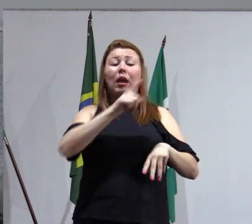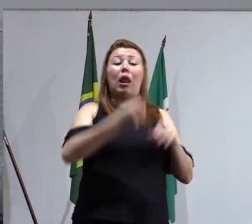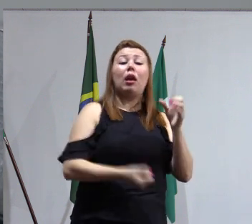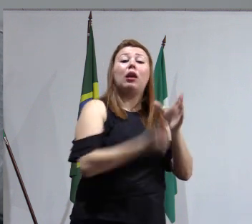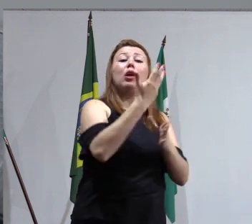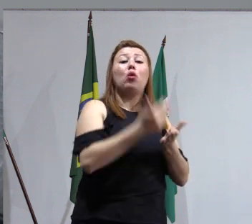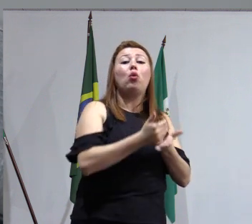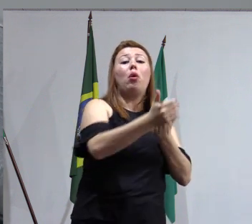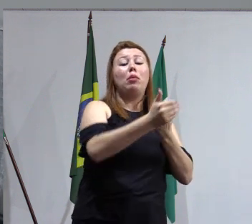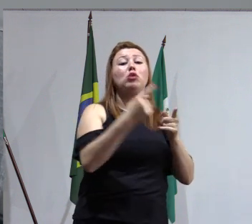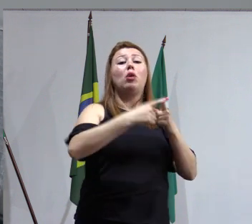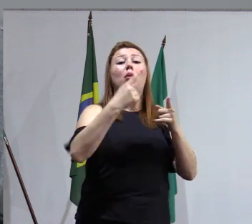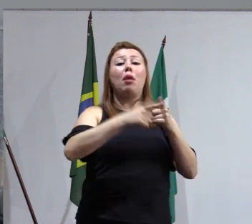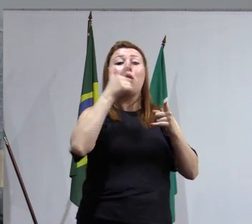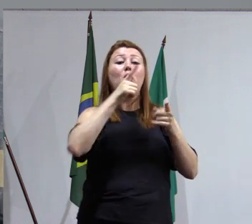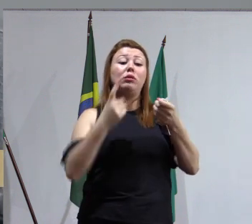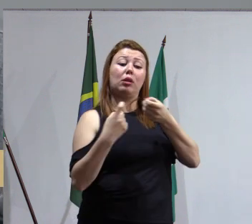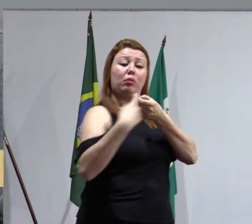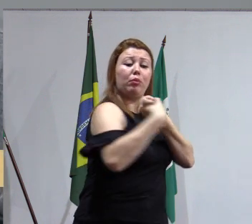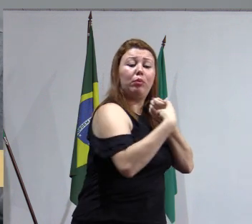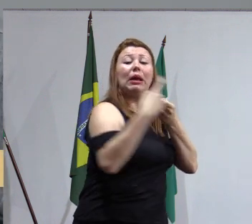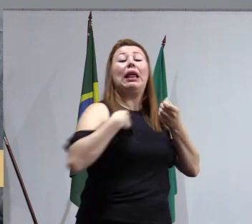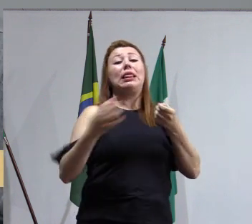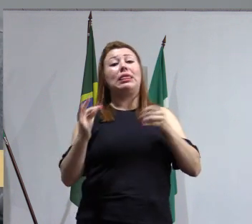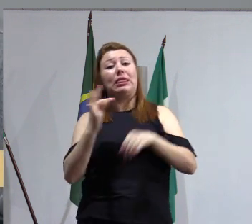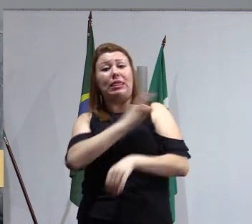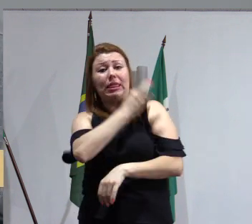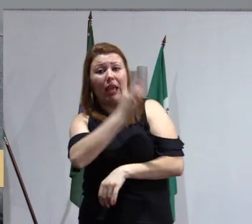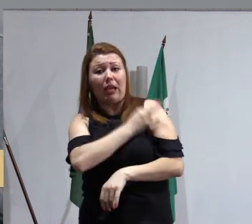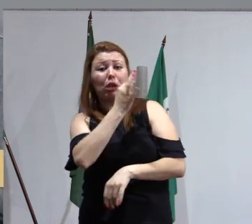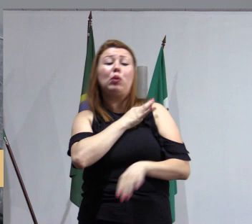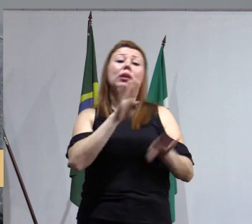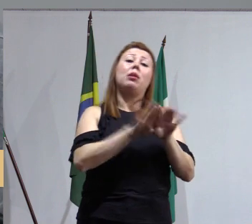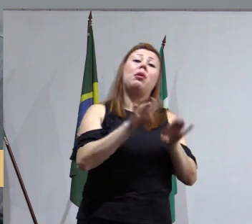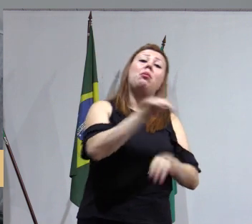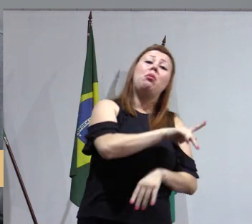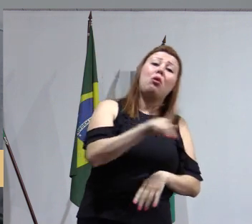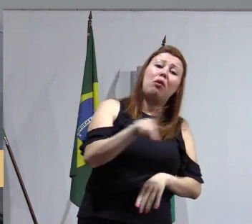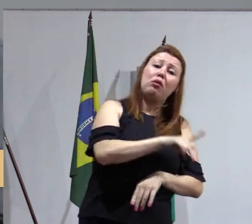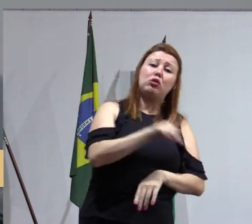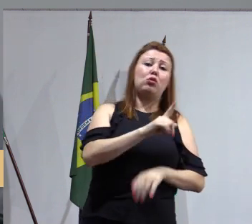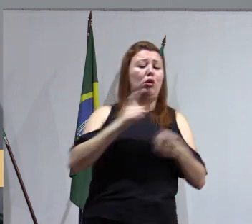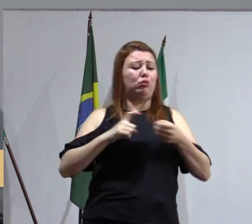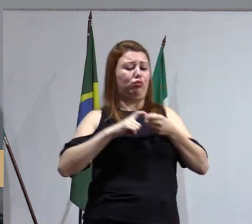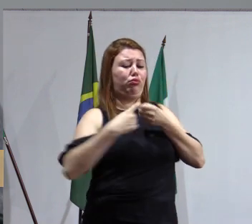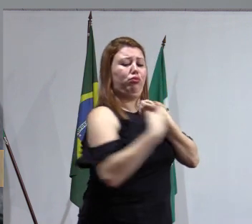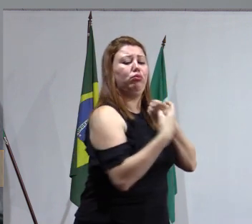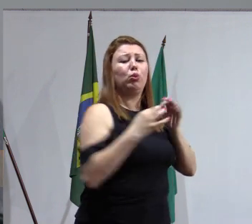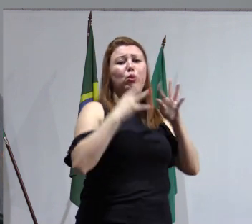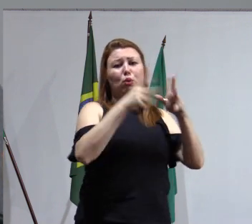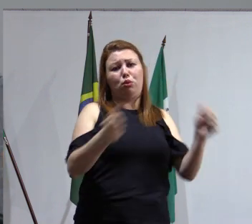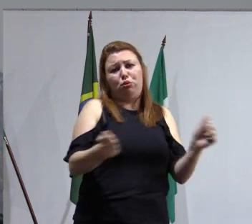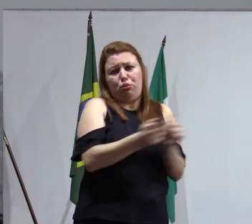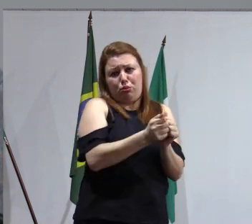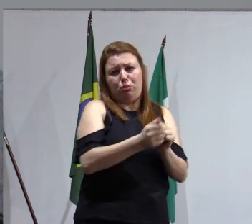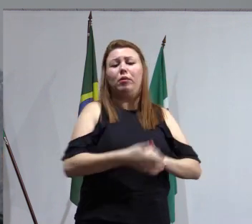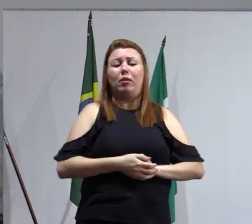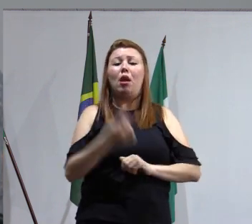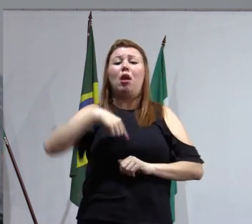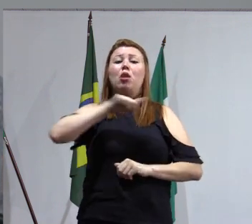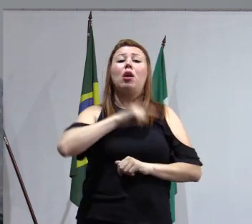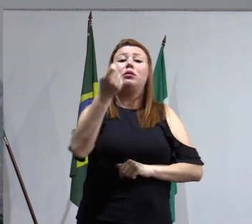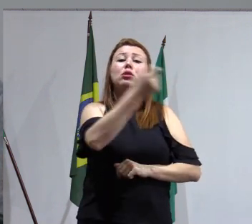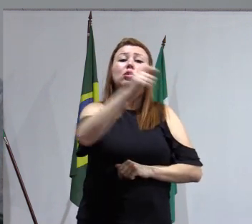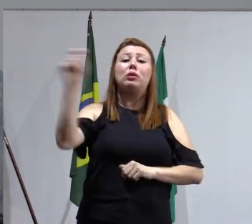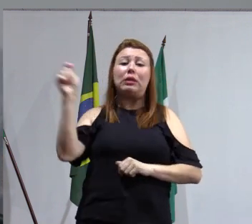para congregar técnicos e docentes numa mesma associação. Nós somos uma associação social